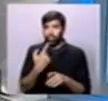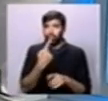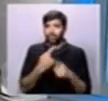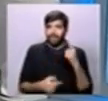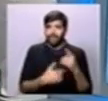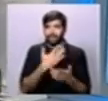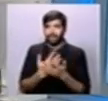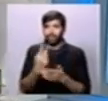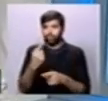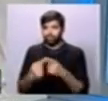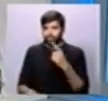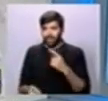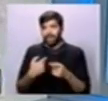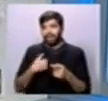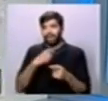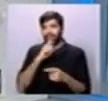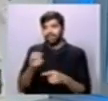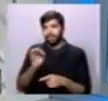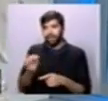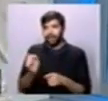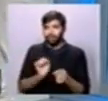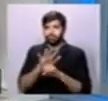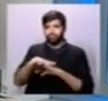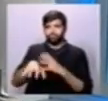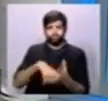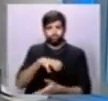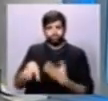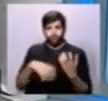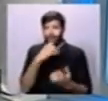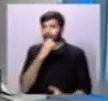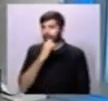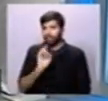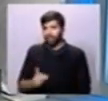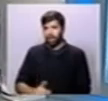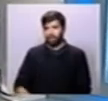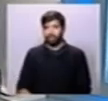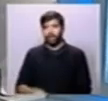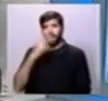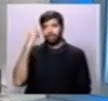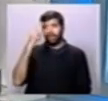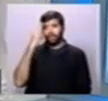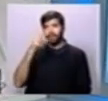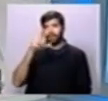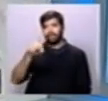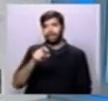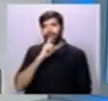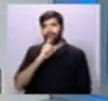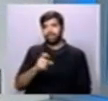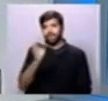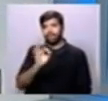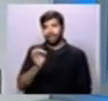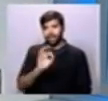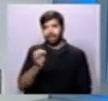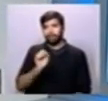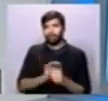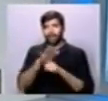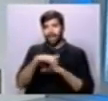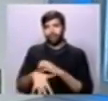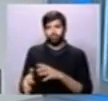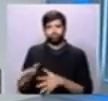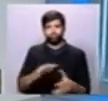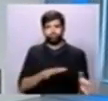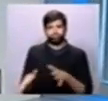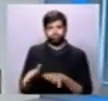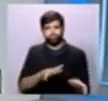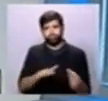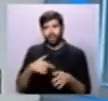metros temos um aviso amarelo de agitação marítima para o Algarve. Na Madeira também temos um aviso amarelo de agitação marítima, as ondas